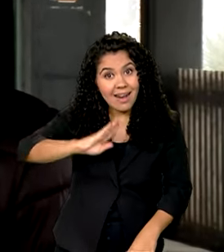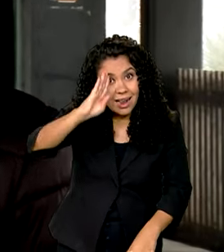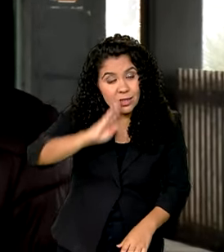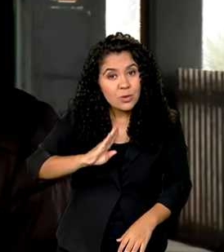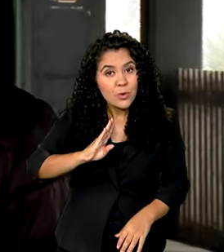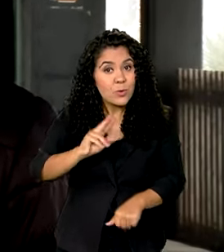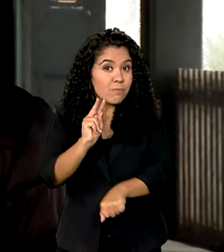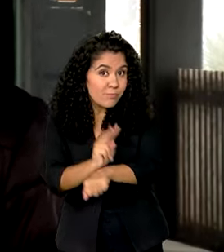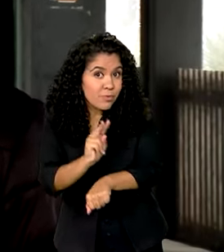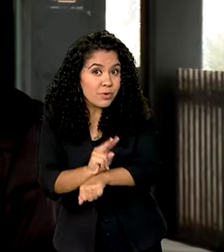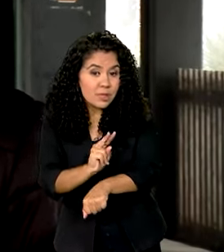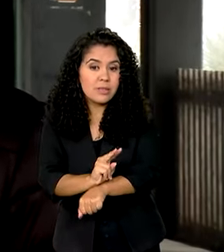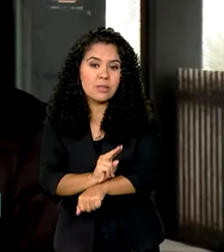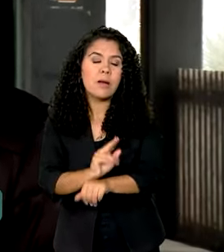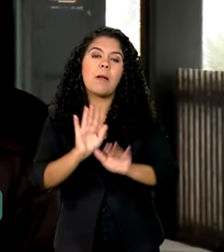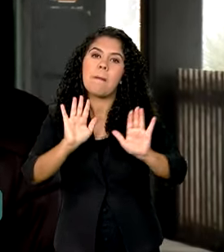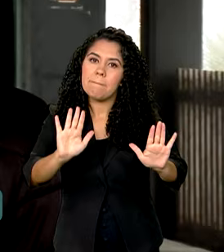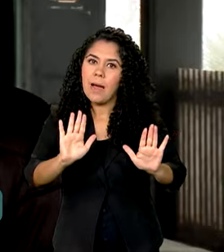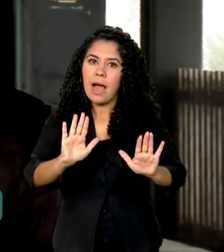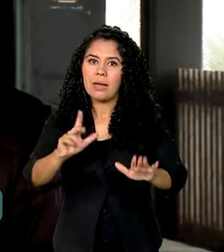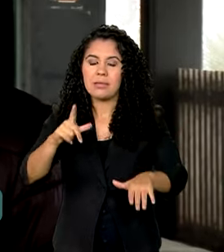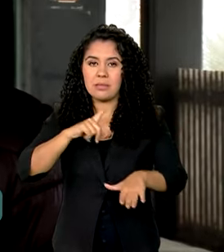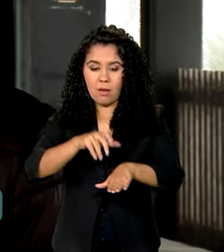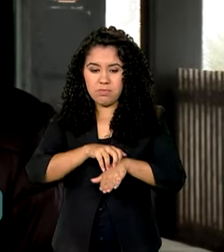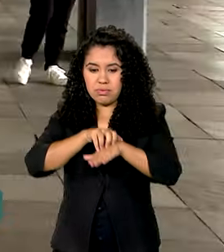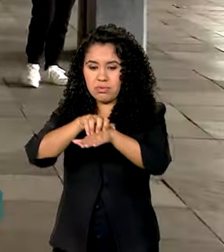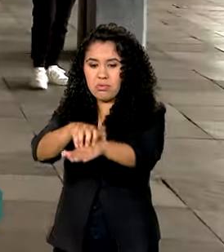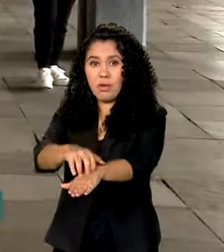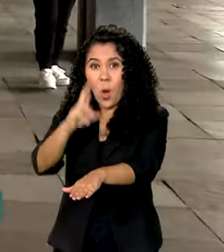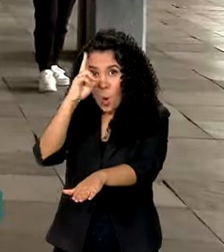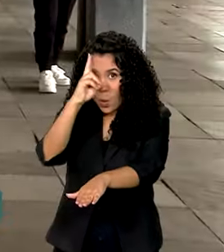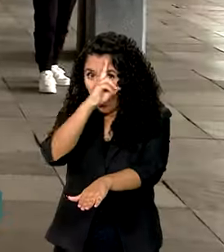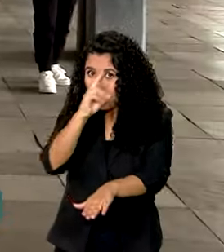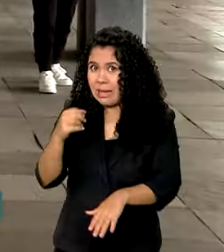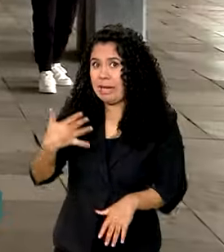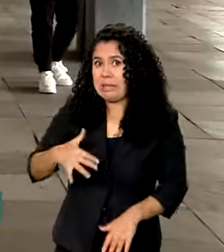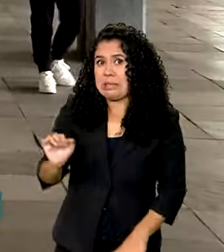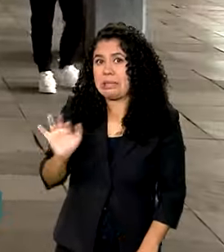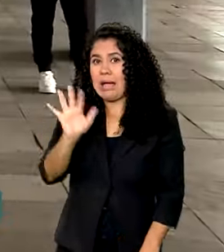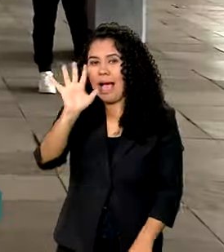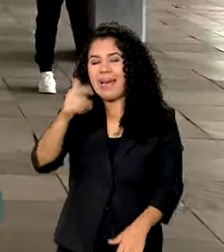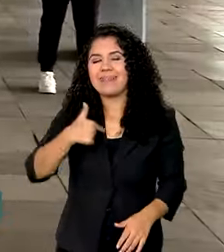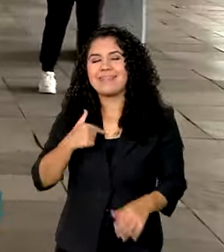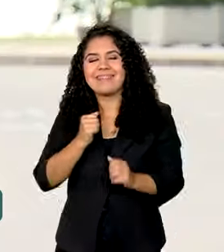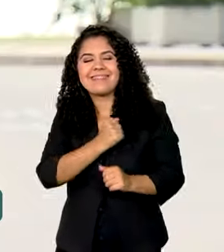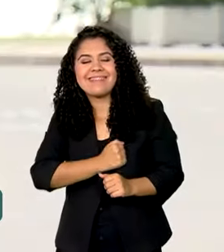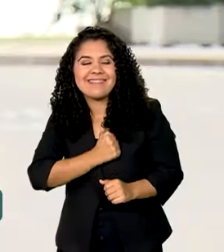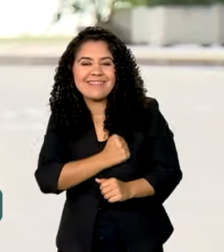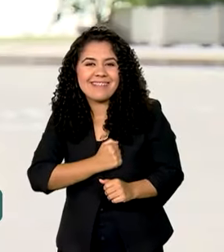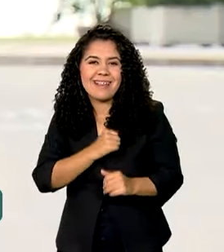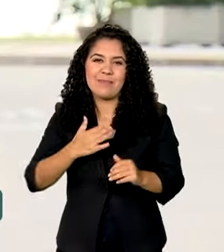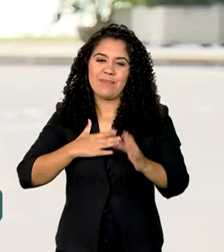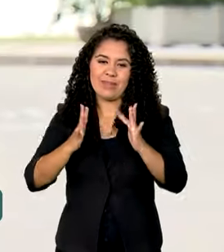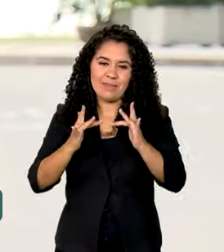Mas pra ir até lá de Uber é uma mãe, é muito caro. Mas hoje eu vou matar a saudade. Vou até lá no Hamburgo.